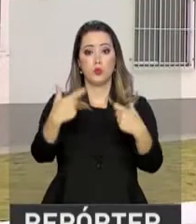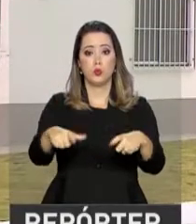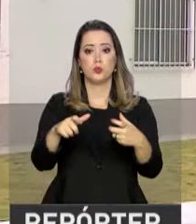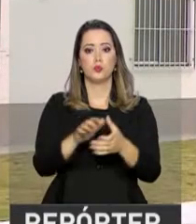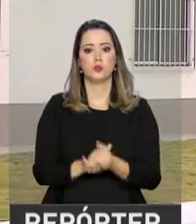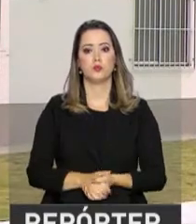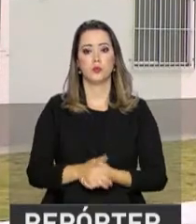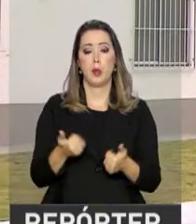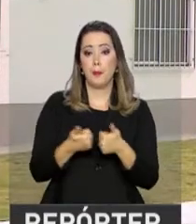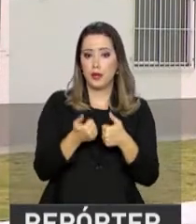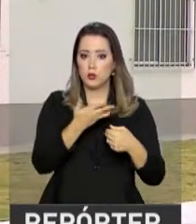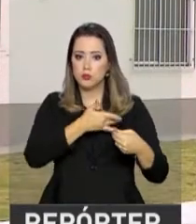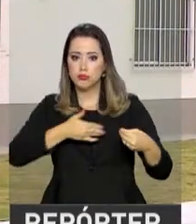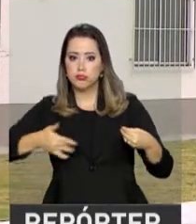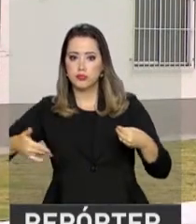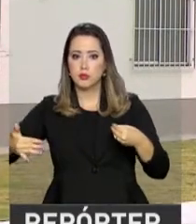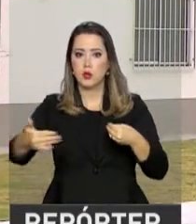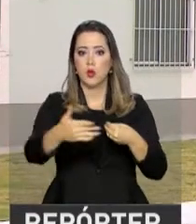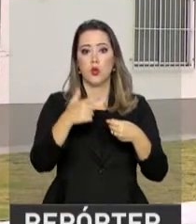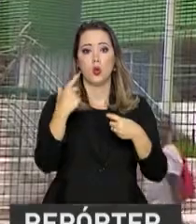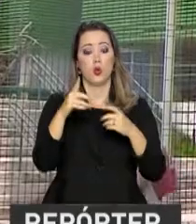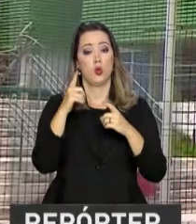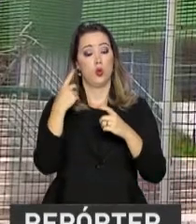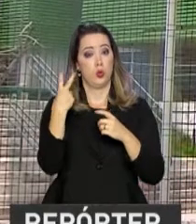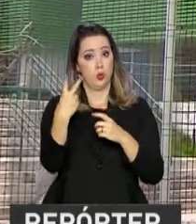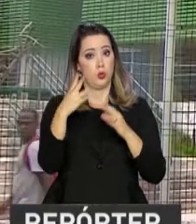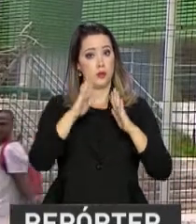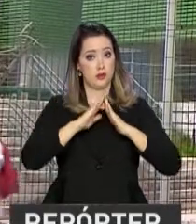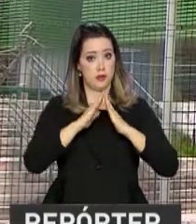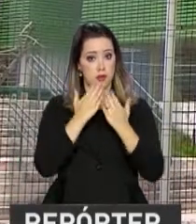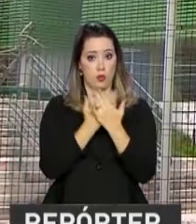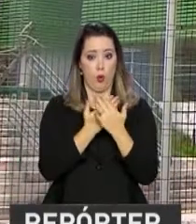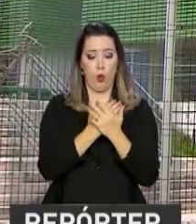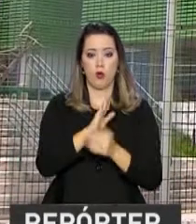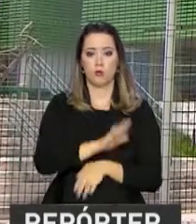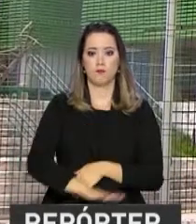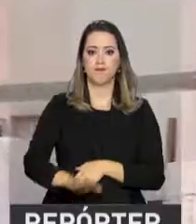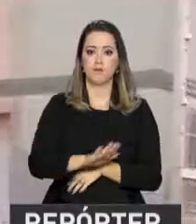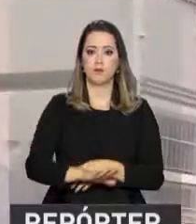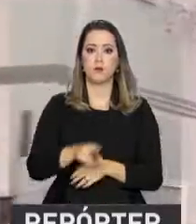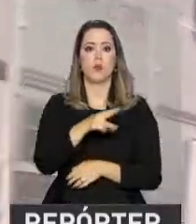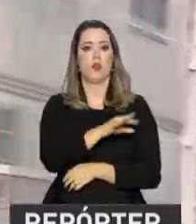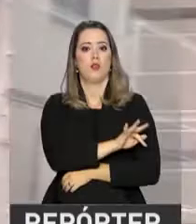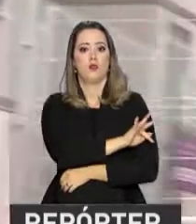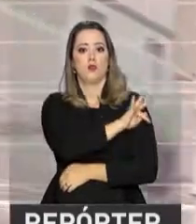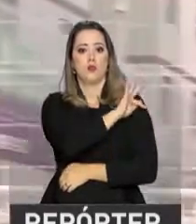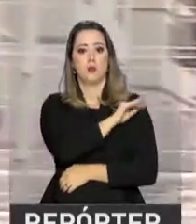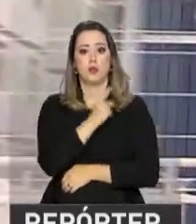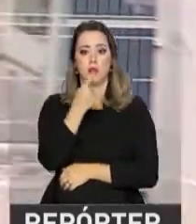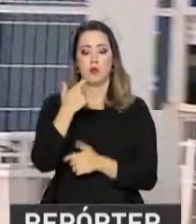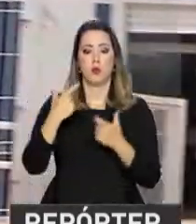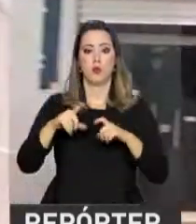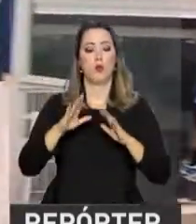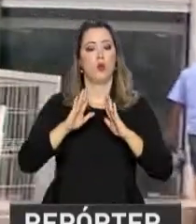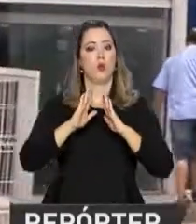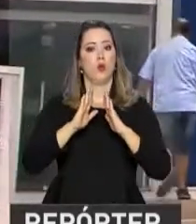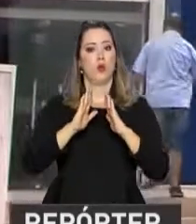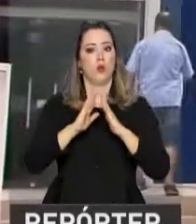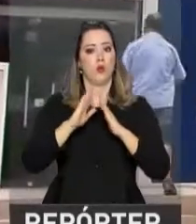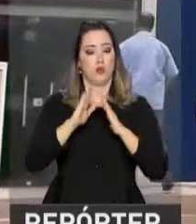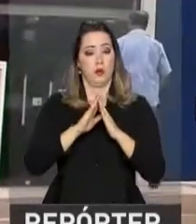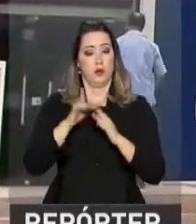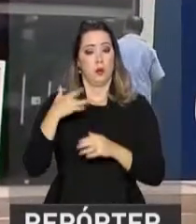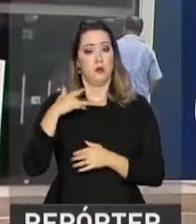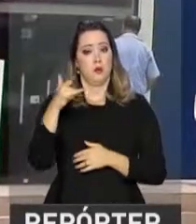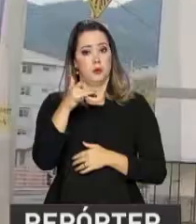condomínio foram construídas duas x duas escolas de ensino fundamental e uma unidade de saúde da família que já